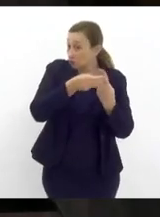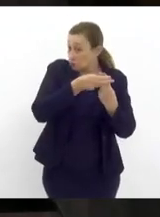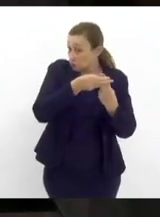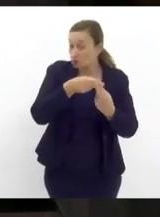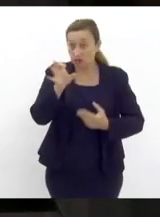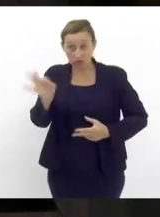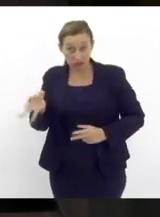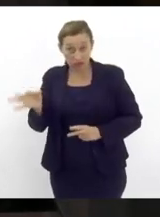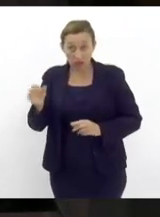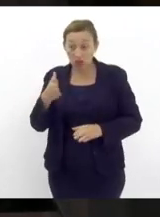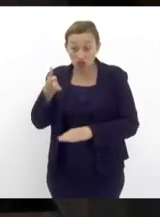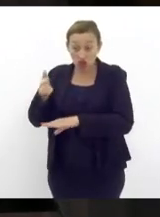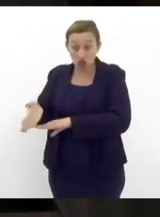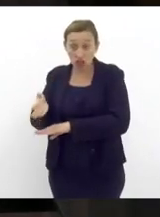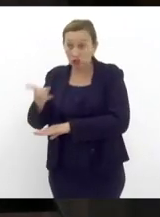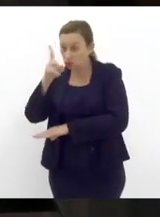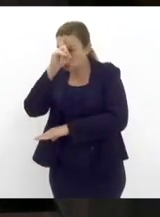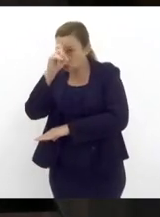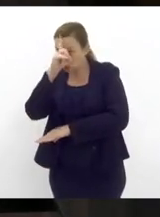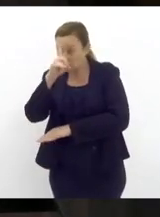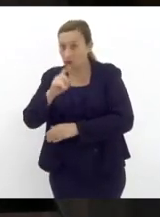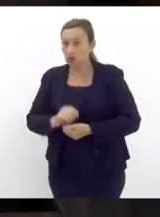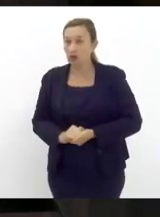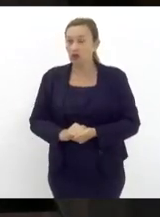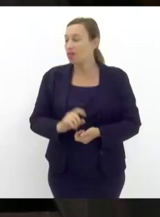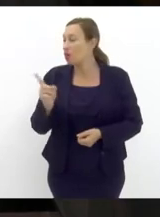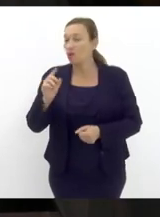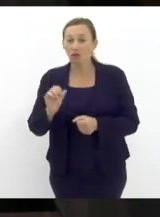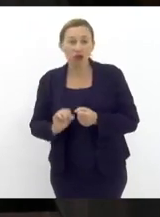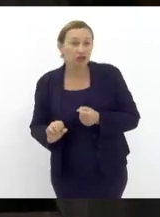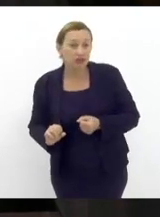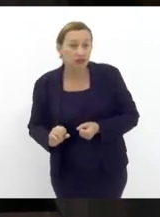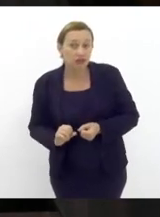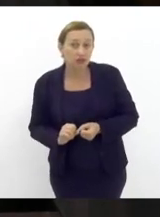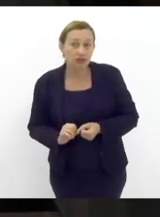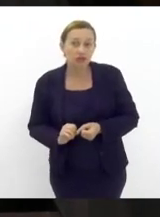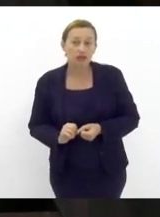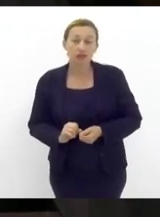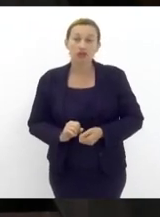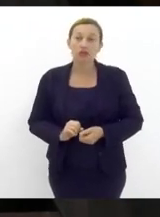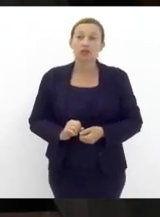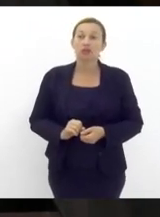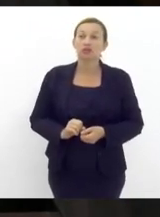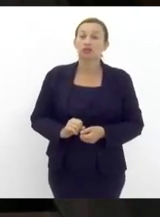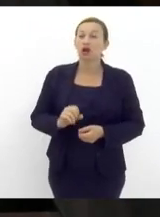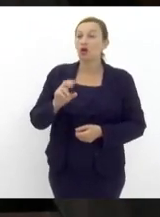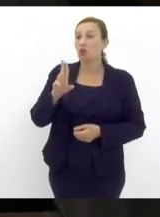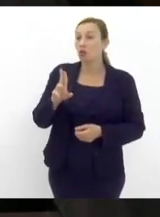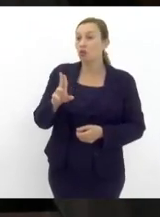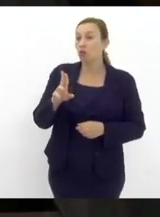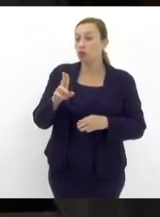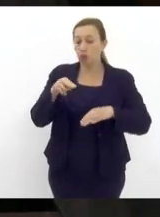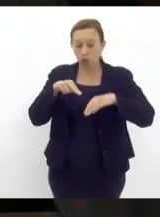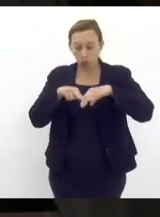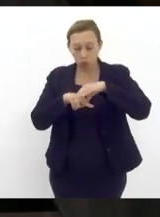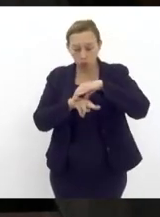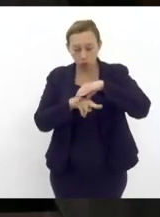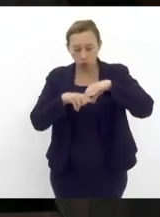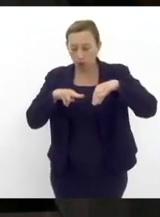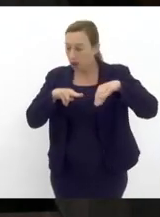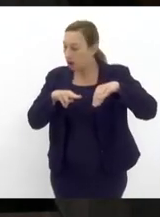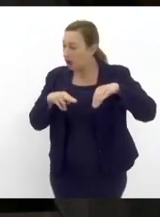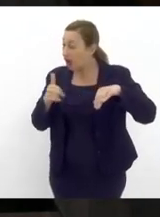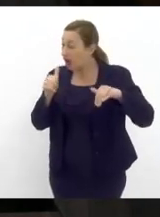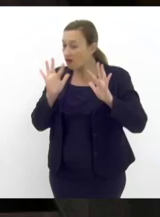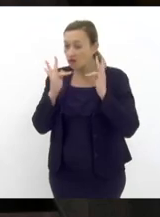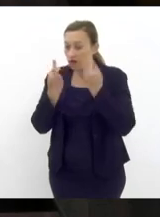chegando no hospital o Hospital não fez o procedimento da ultrassom essa família a esposa